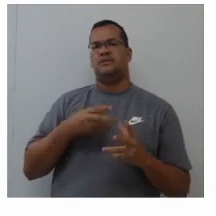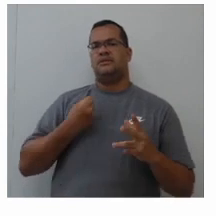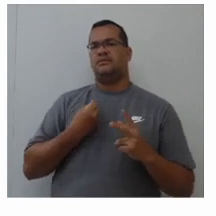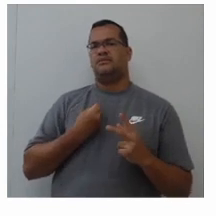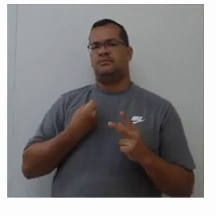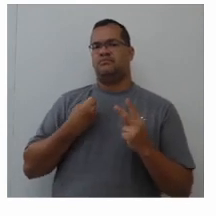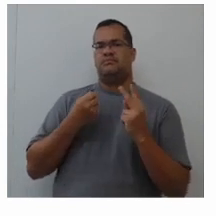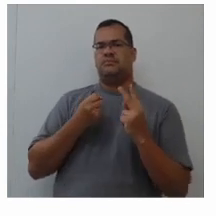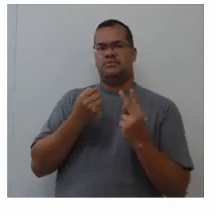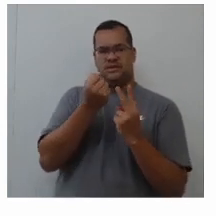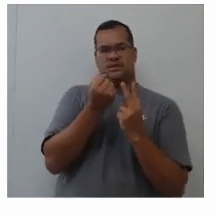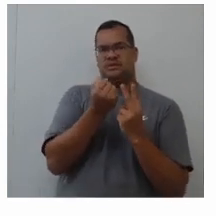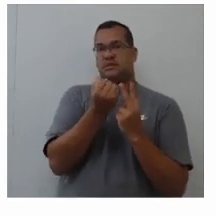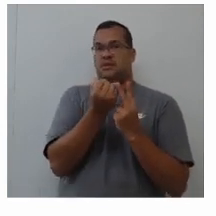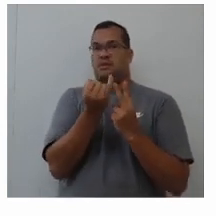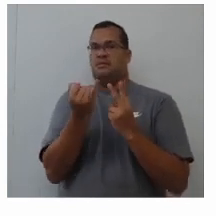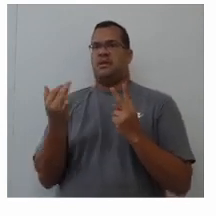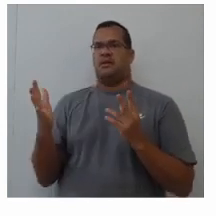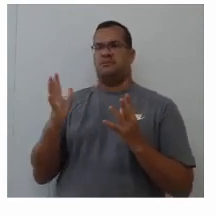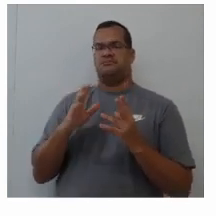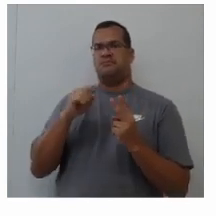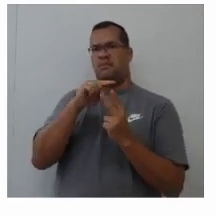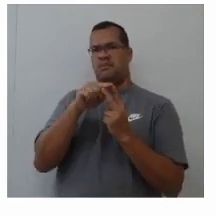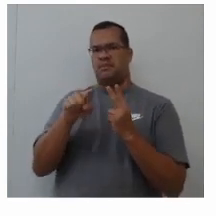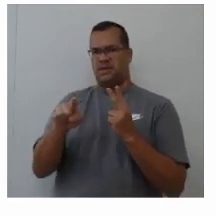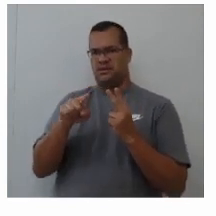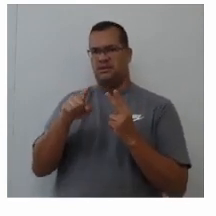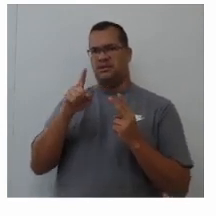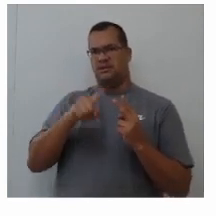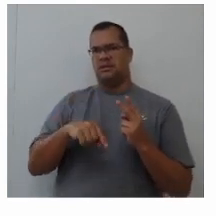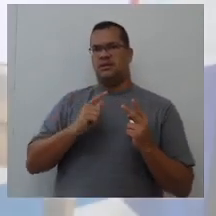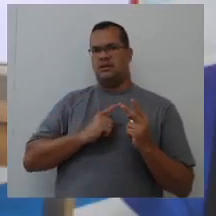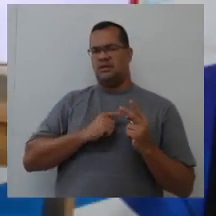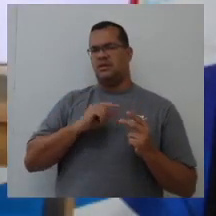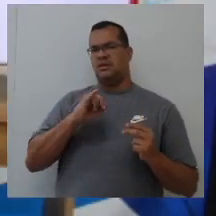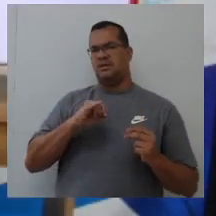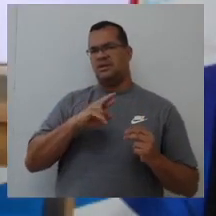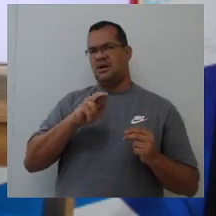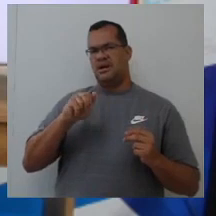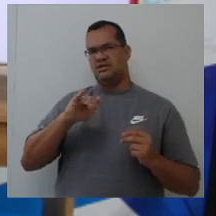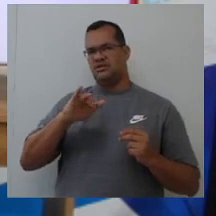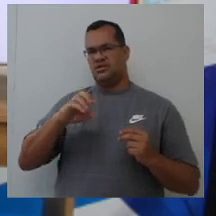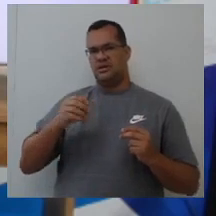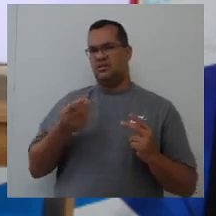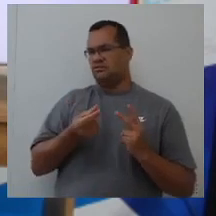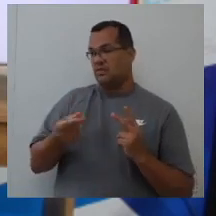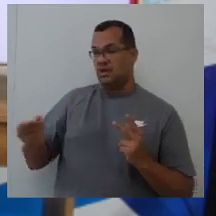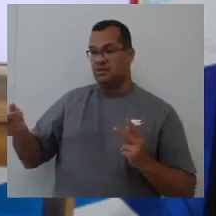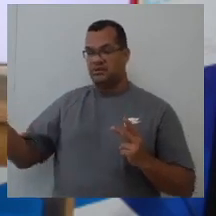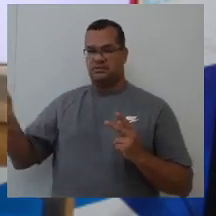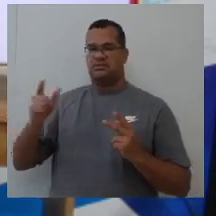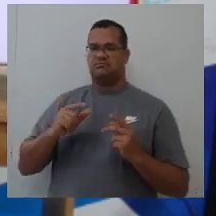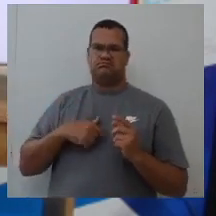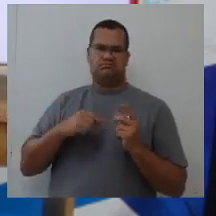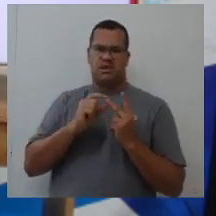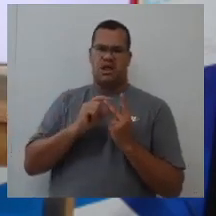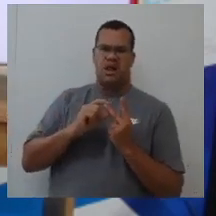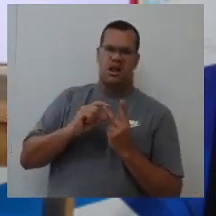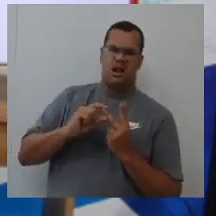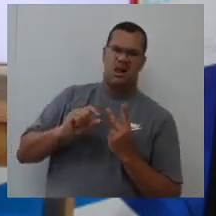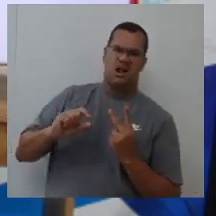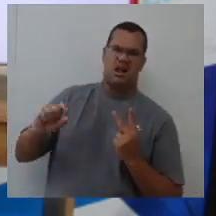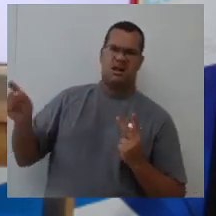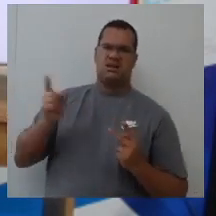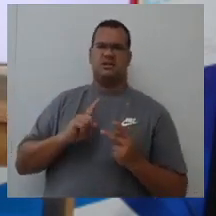de casas decimais. Na verdade, todo número irracional tem uma quantidade infinita de casas decimais. Não é